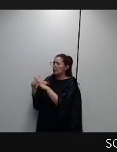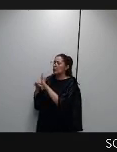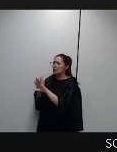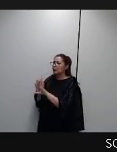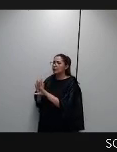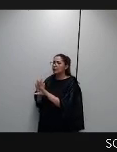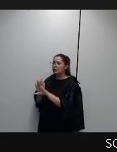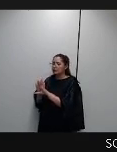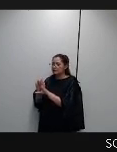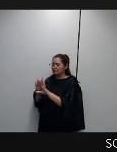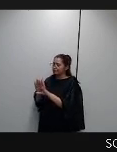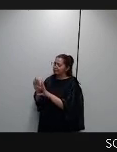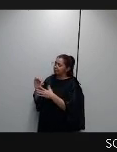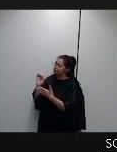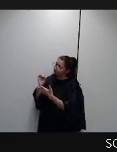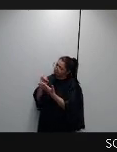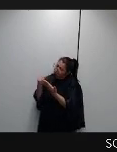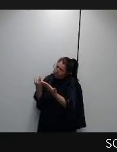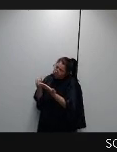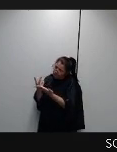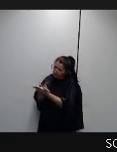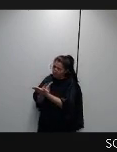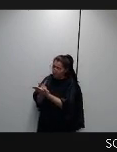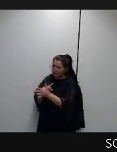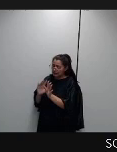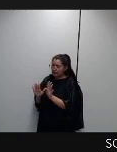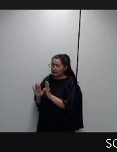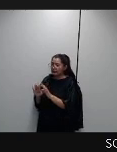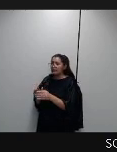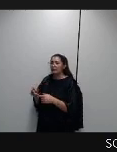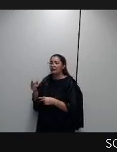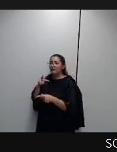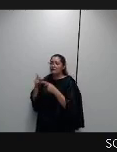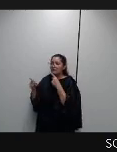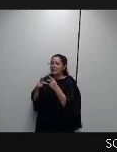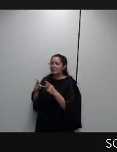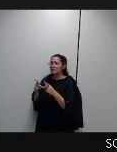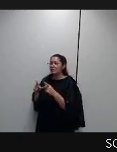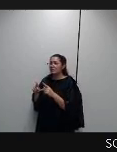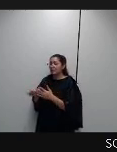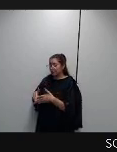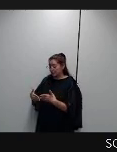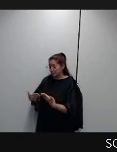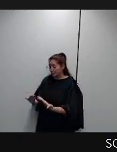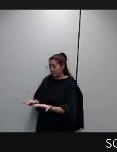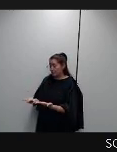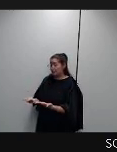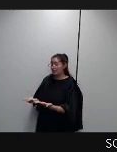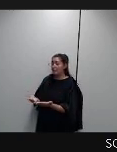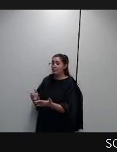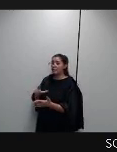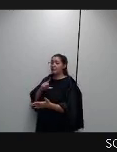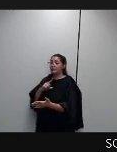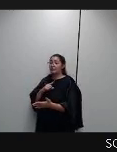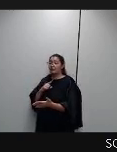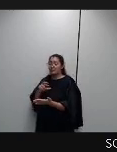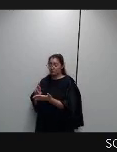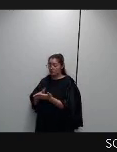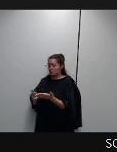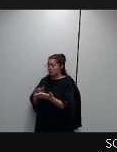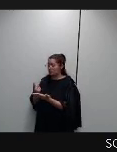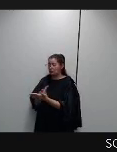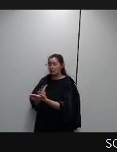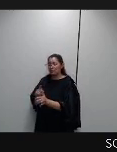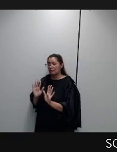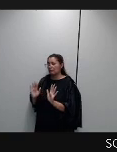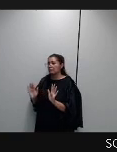imperfeição é nacional e argumentativa aqui também eu até acho que eu acho